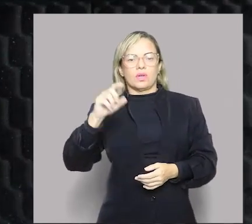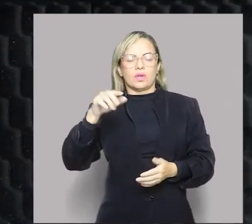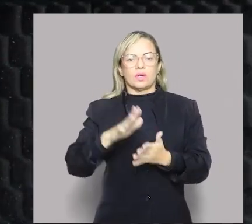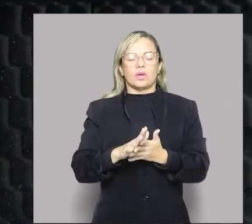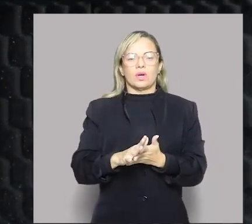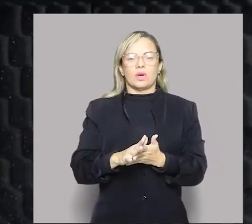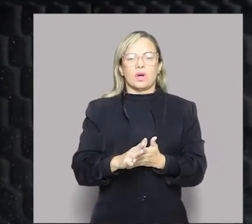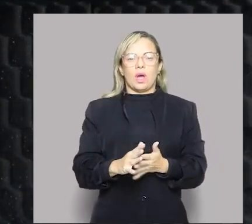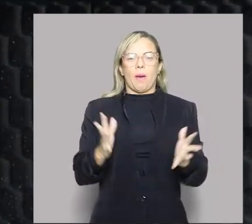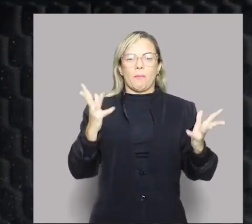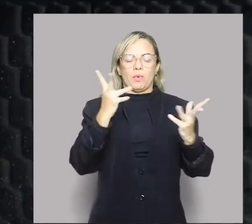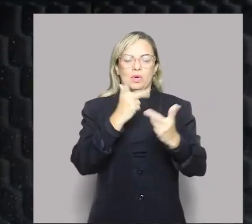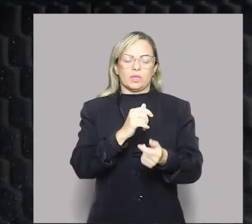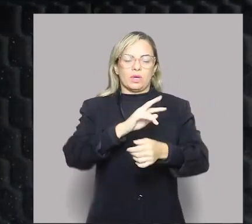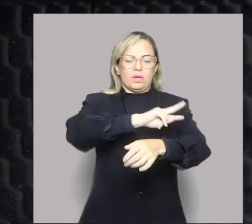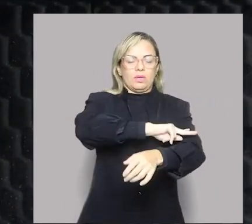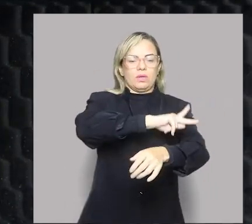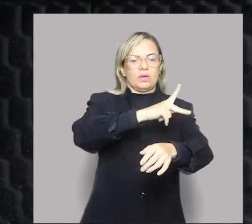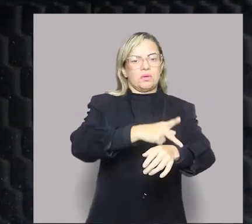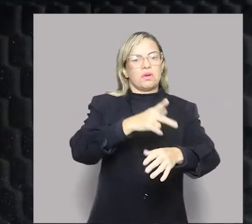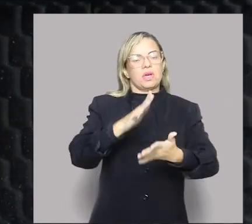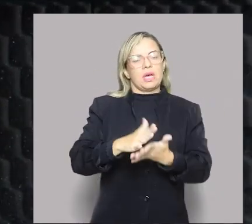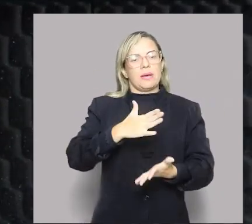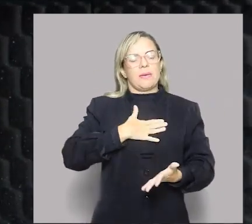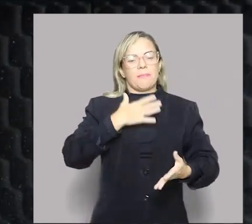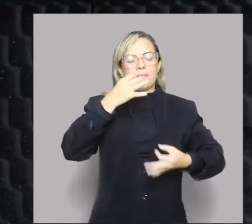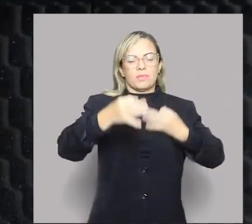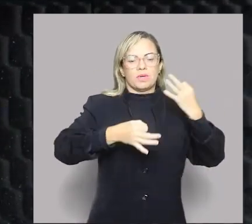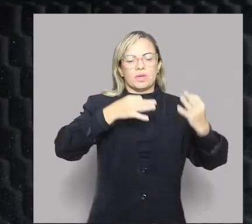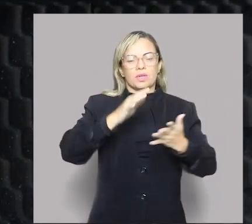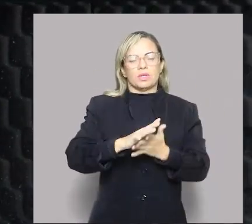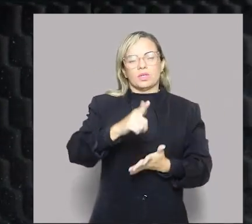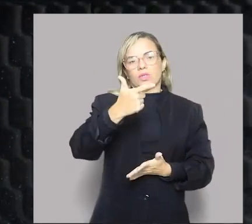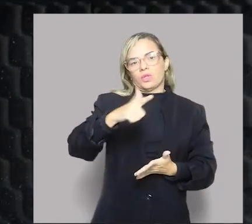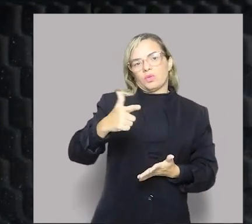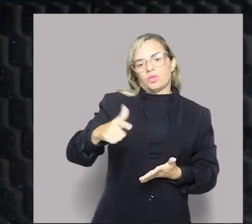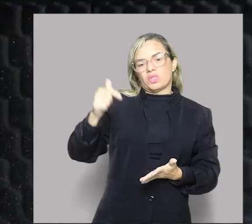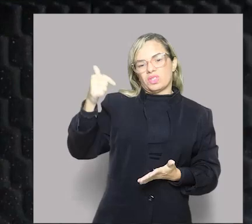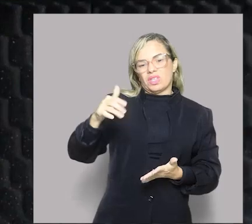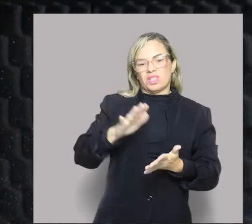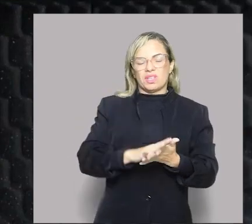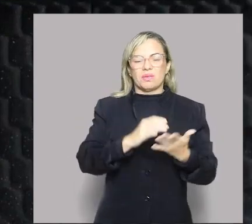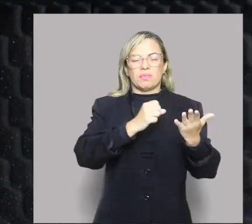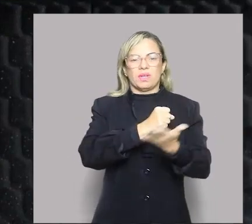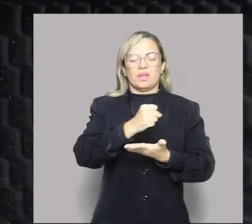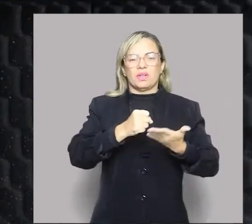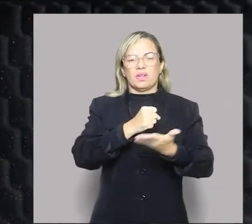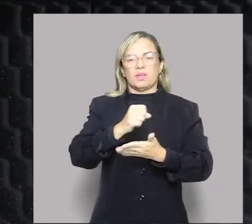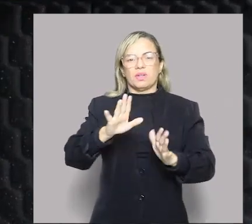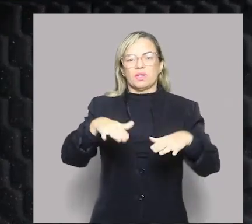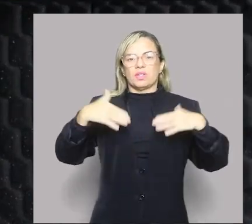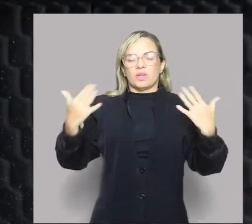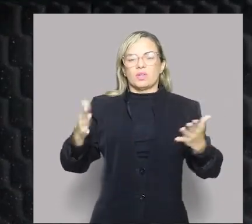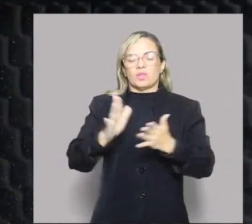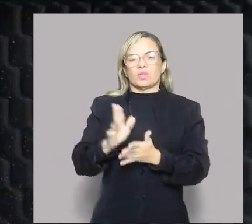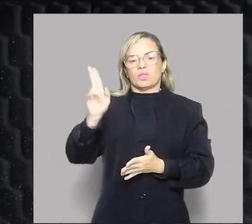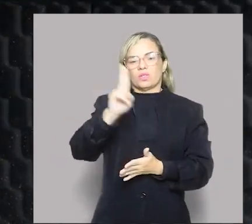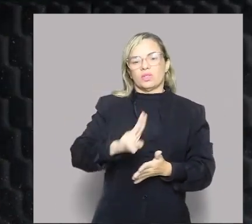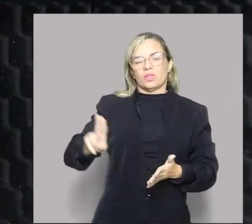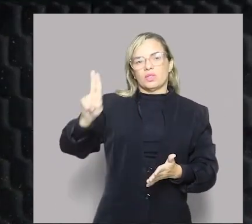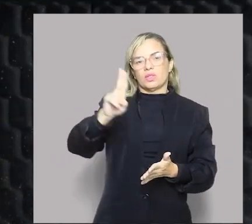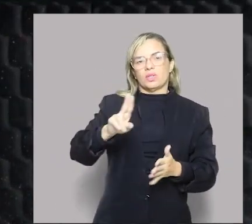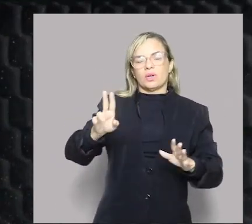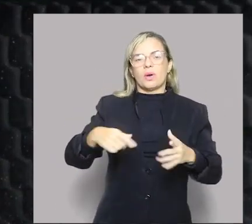é uma opinião, mas essa opinião ela não vai ter tanta consistência se eu não colocar, por exemplo, que ele é